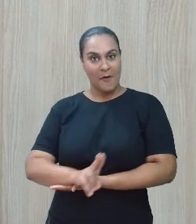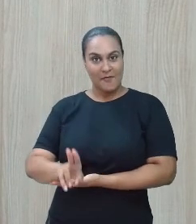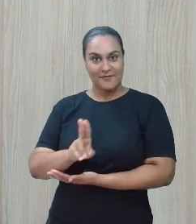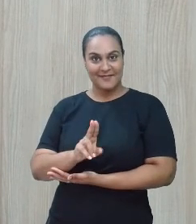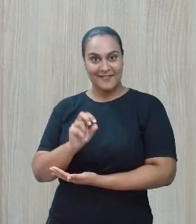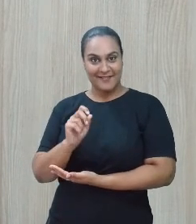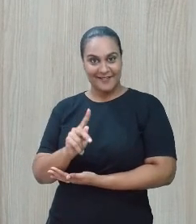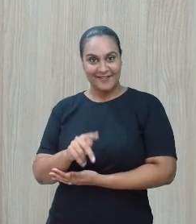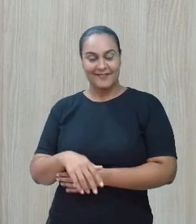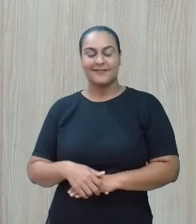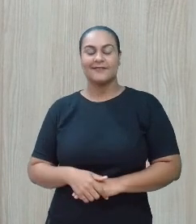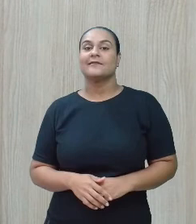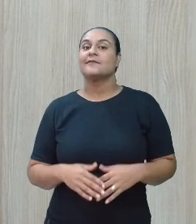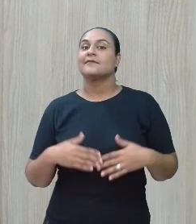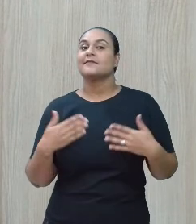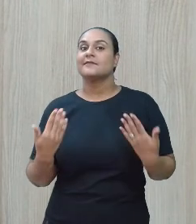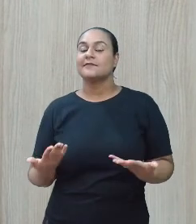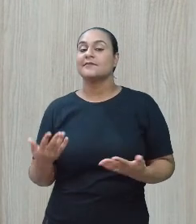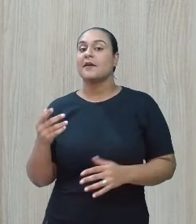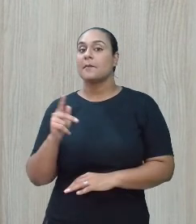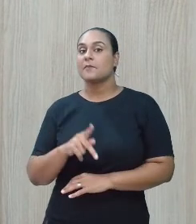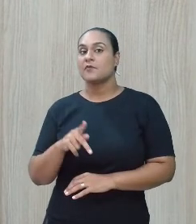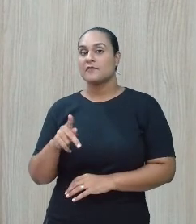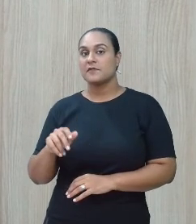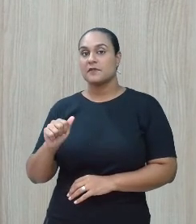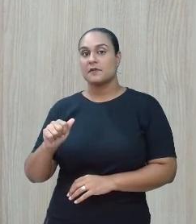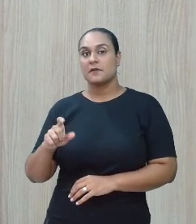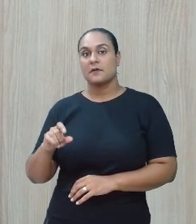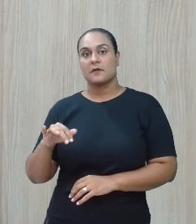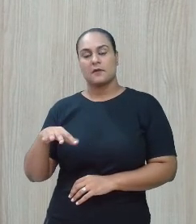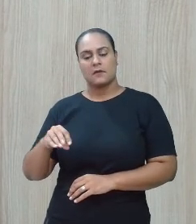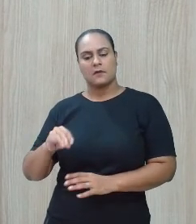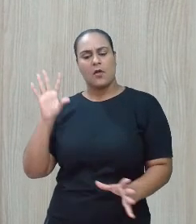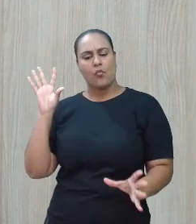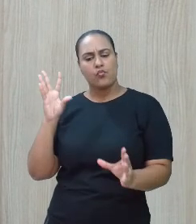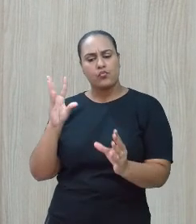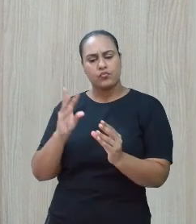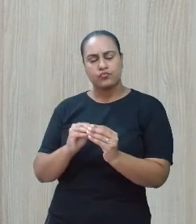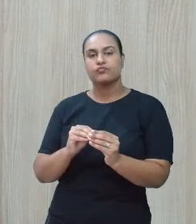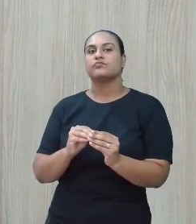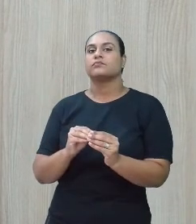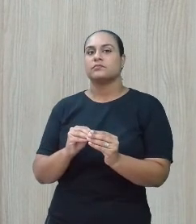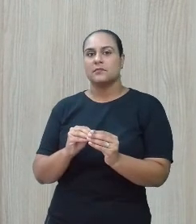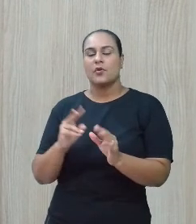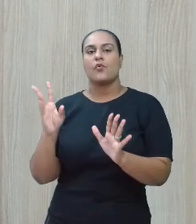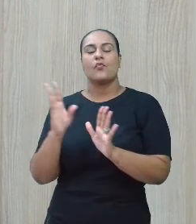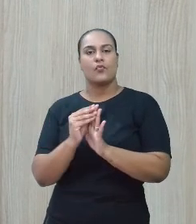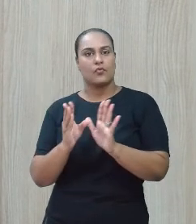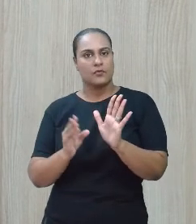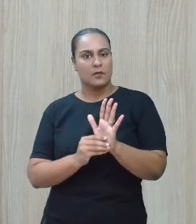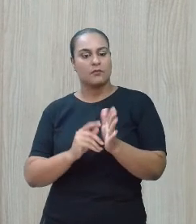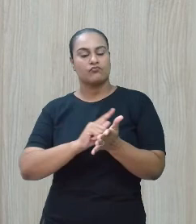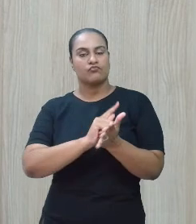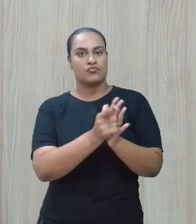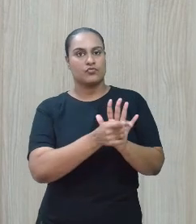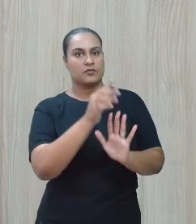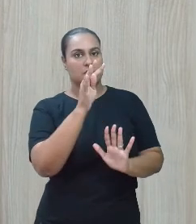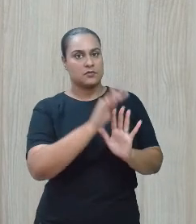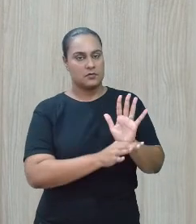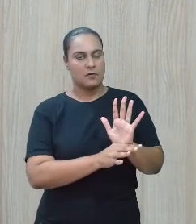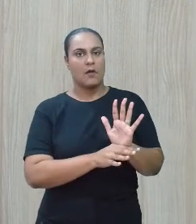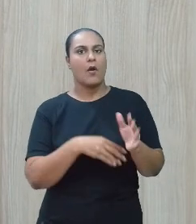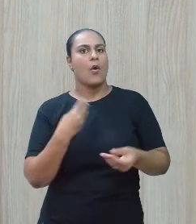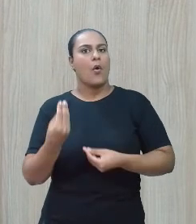certo? Então é isso, gente. A professora Adriana resumiu bem aí a charge, o gênero textual, né? Como ele